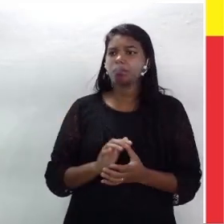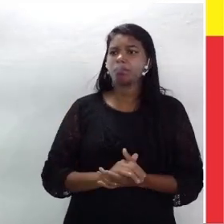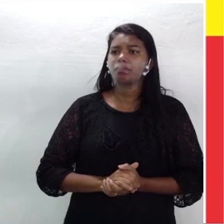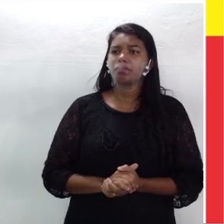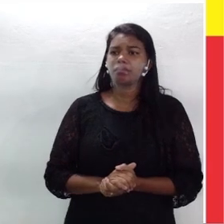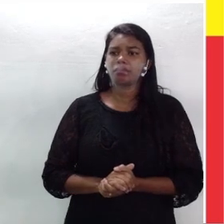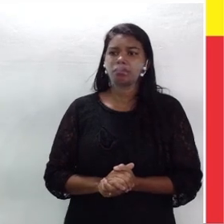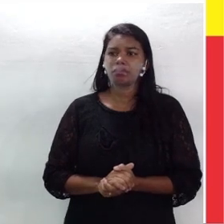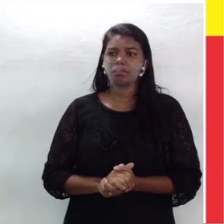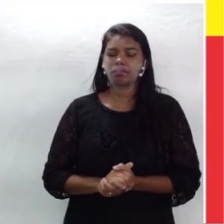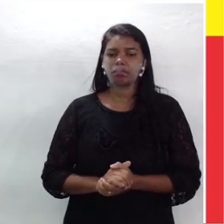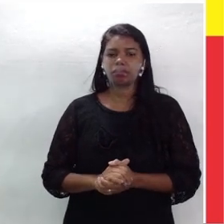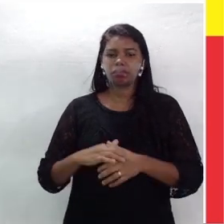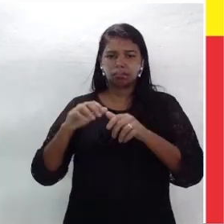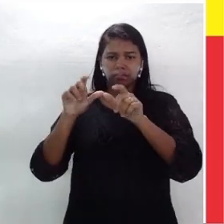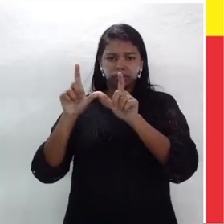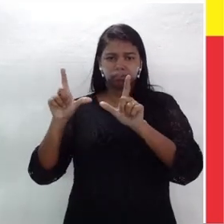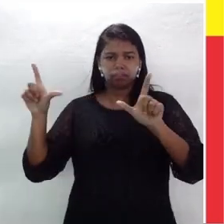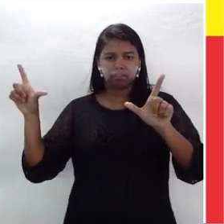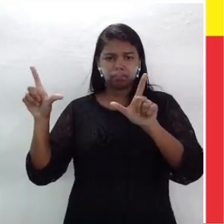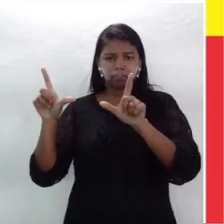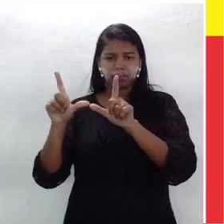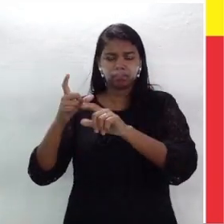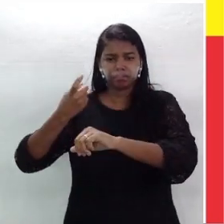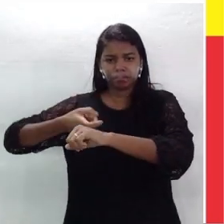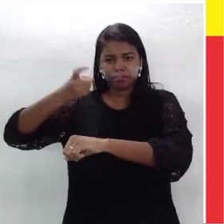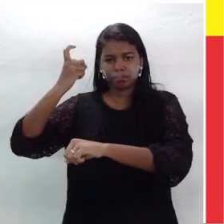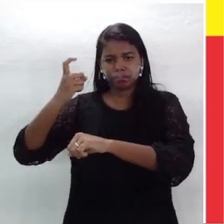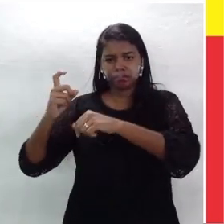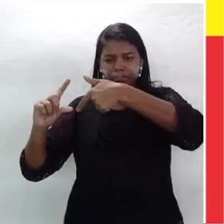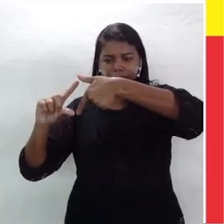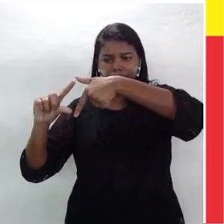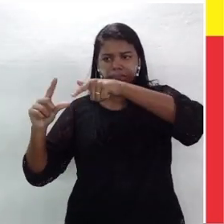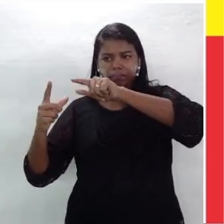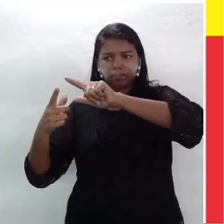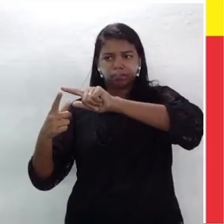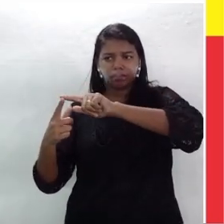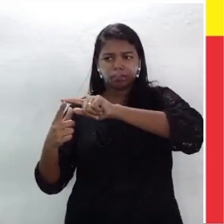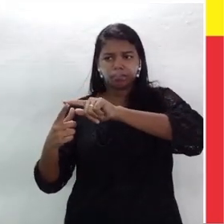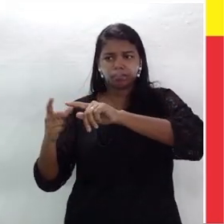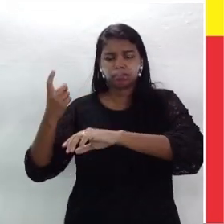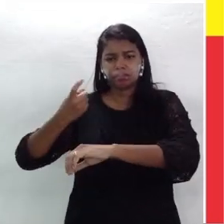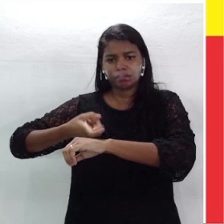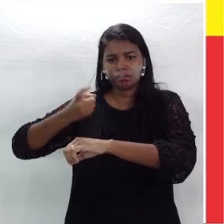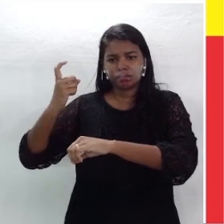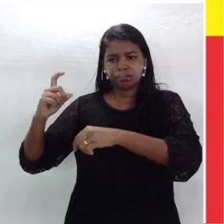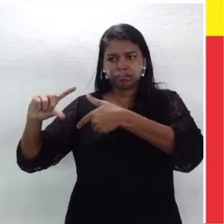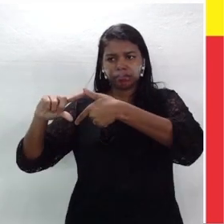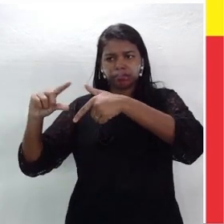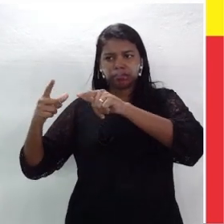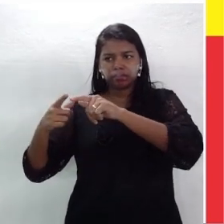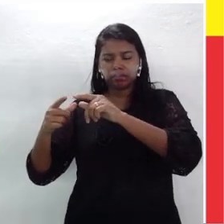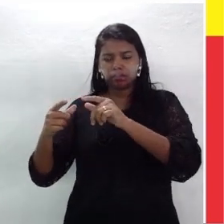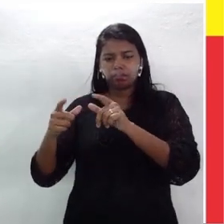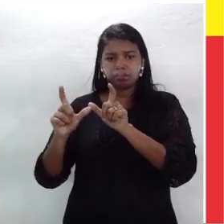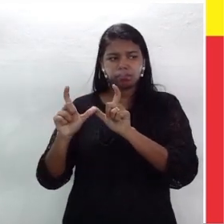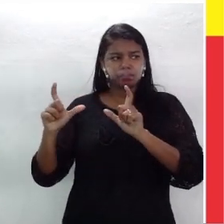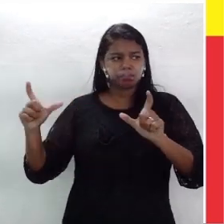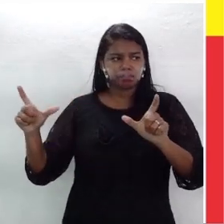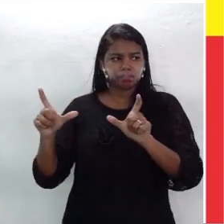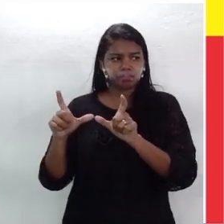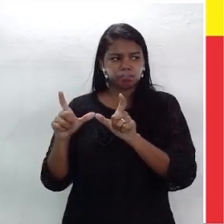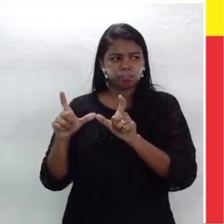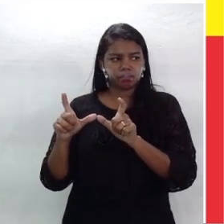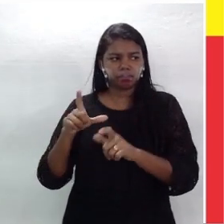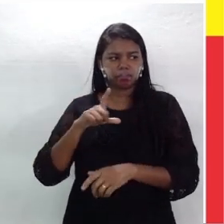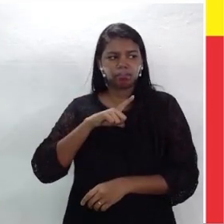Aí, volume de sólido geométrico. O volume de um sólido é a quantidade de espaço que esse sólido